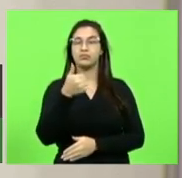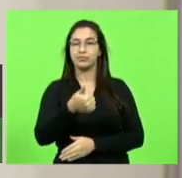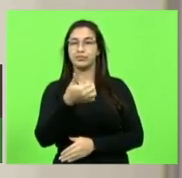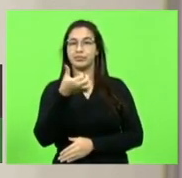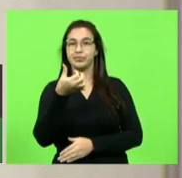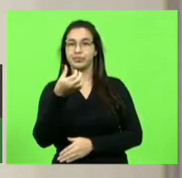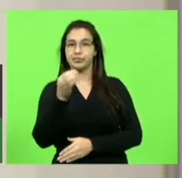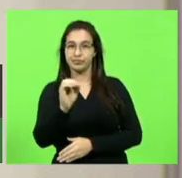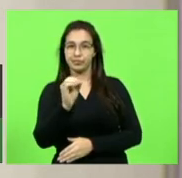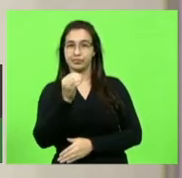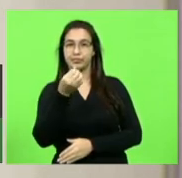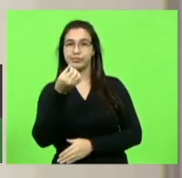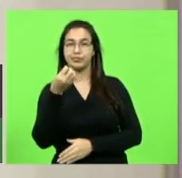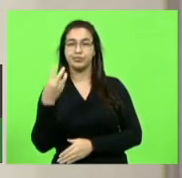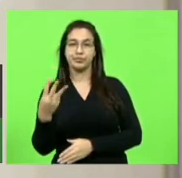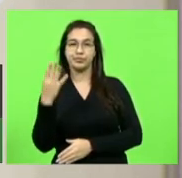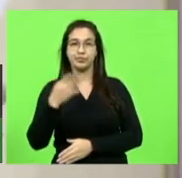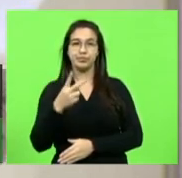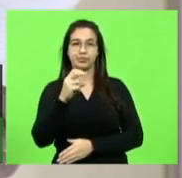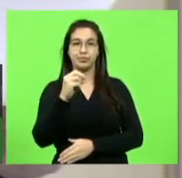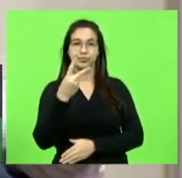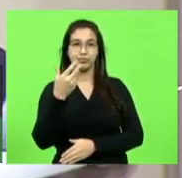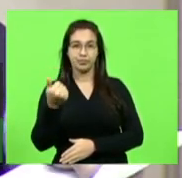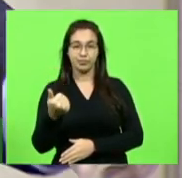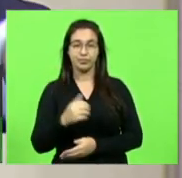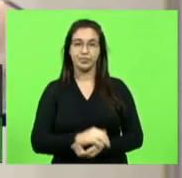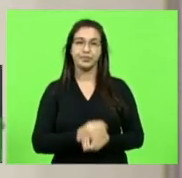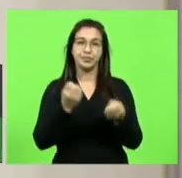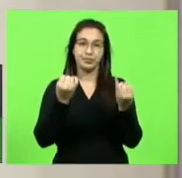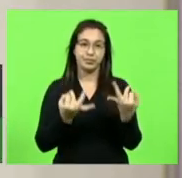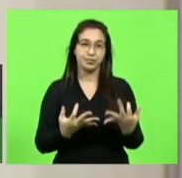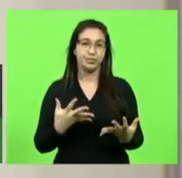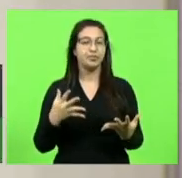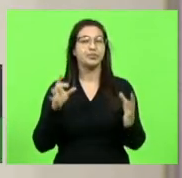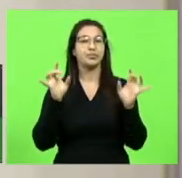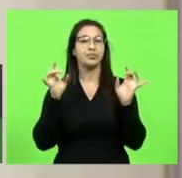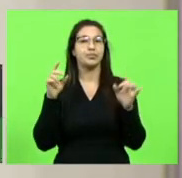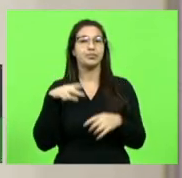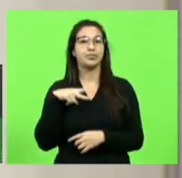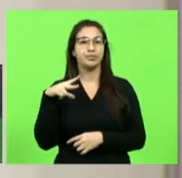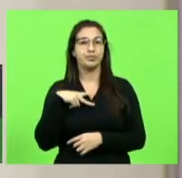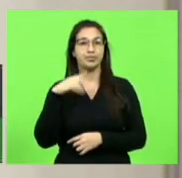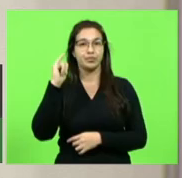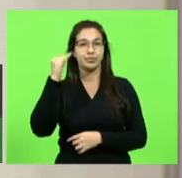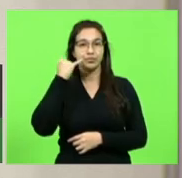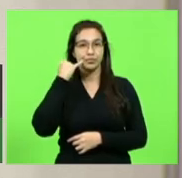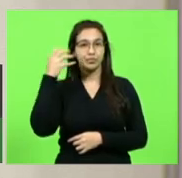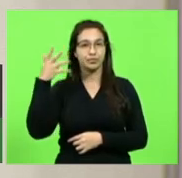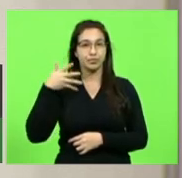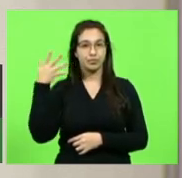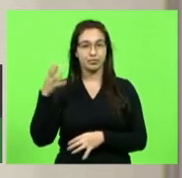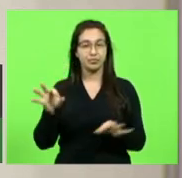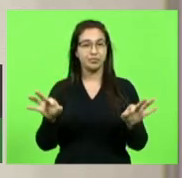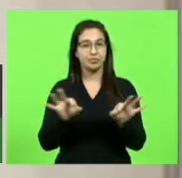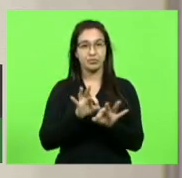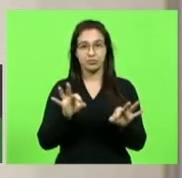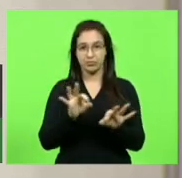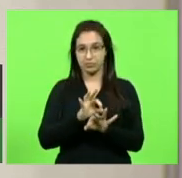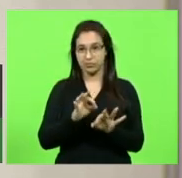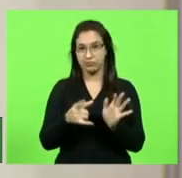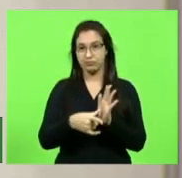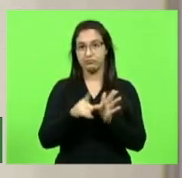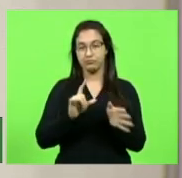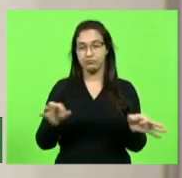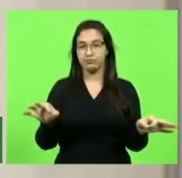1103/2021. Explicações pessoais. Fez uso da palavra o senhor deputado Gessé Lopes. Nada mais havendo, senhor presidente, antes de encerrar